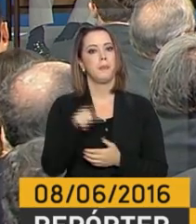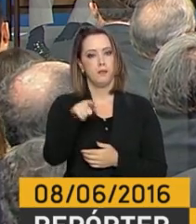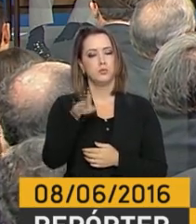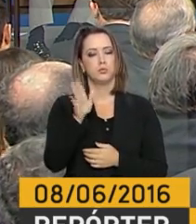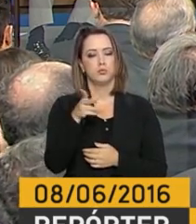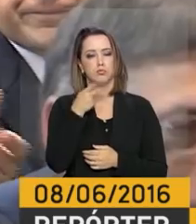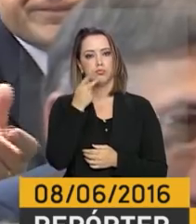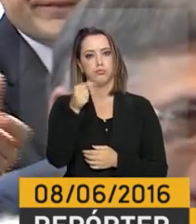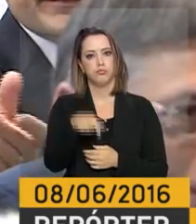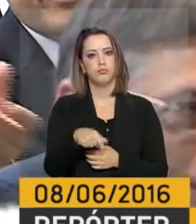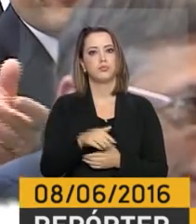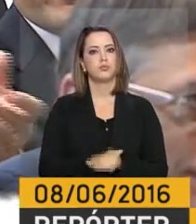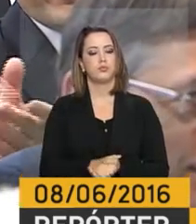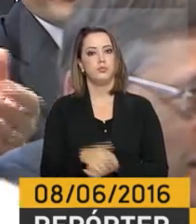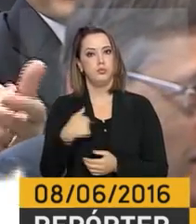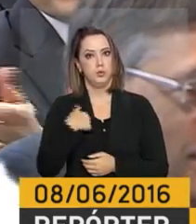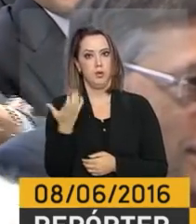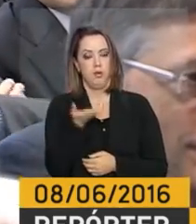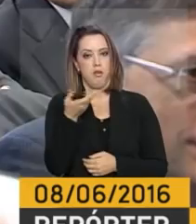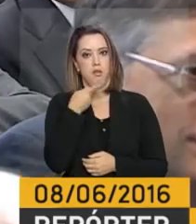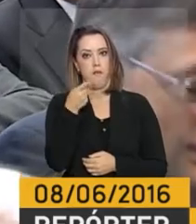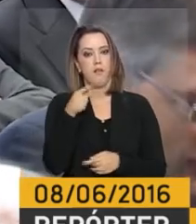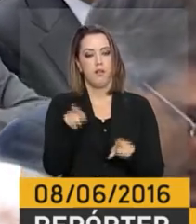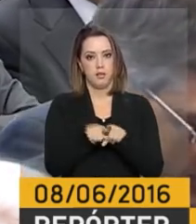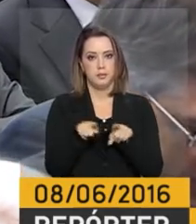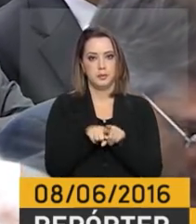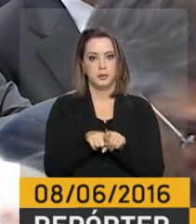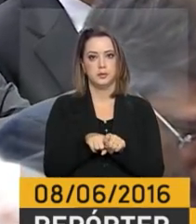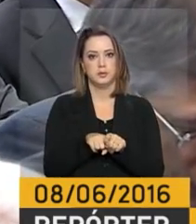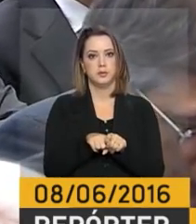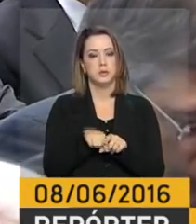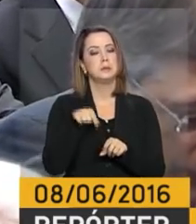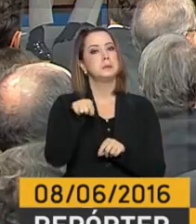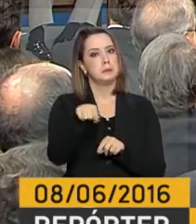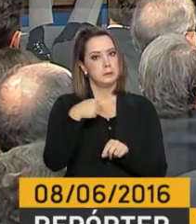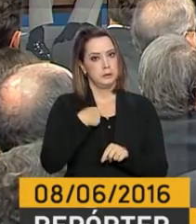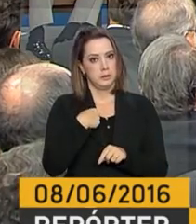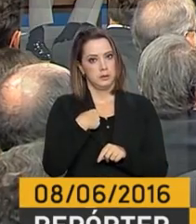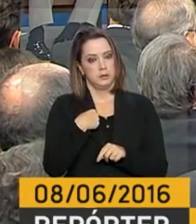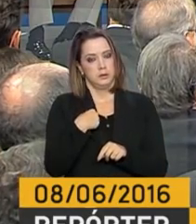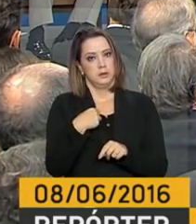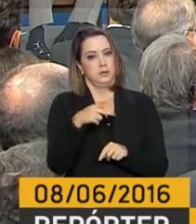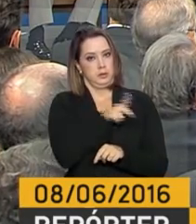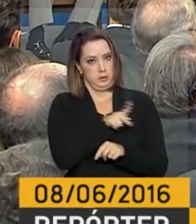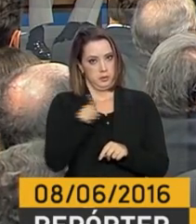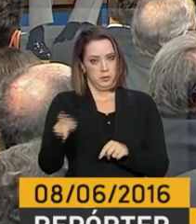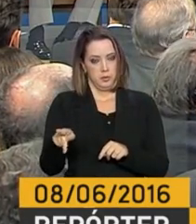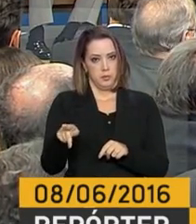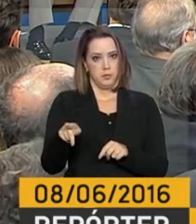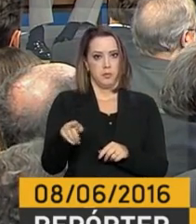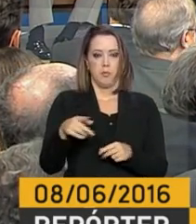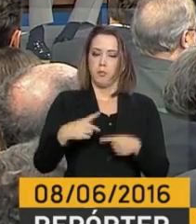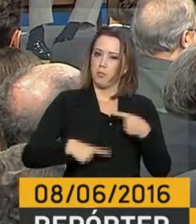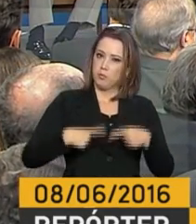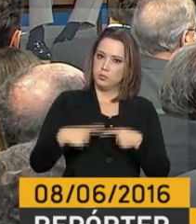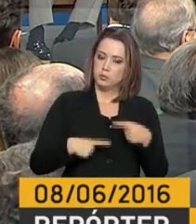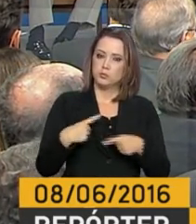aqui quero dizer também que como presidente de partido que sou